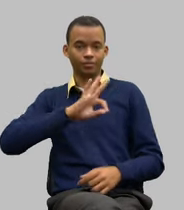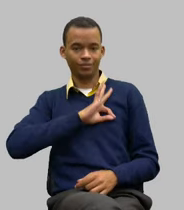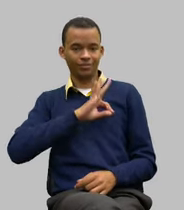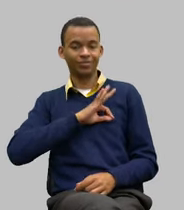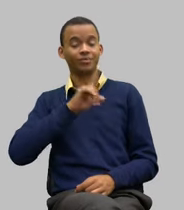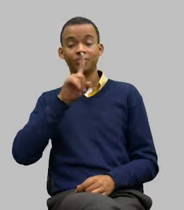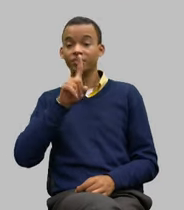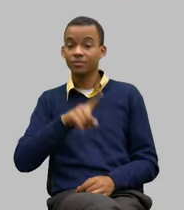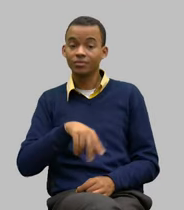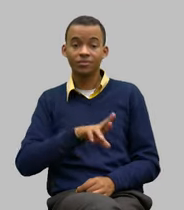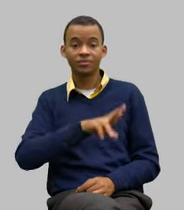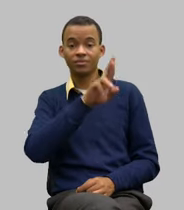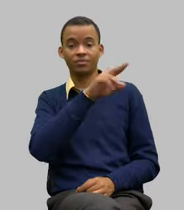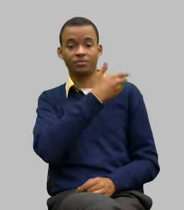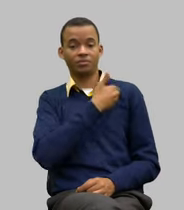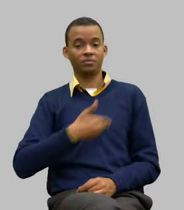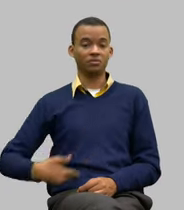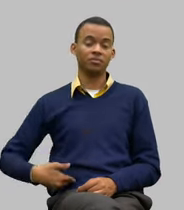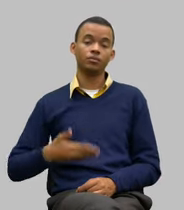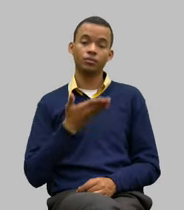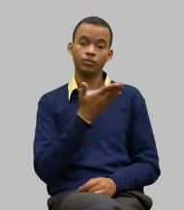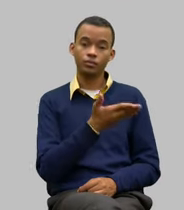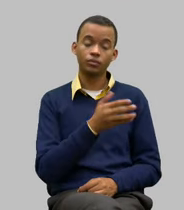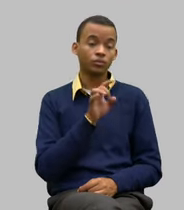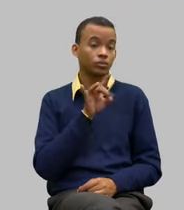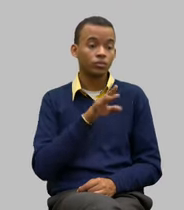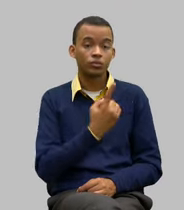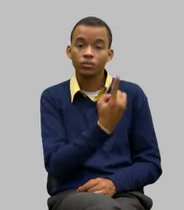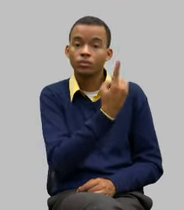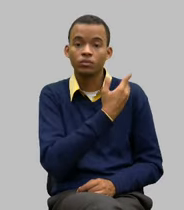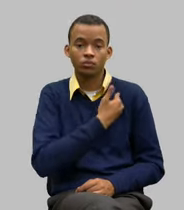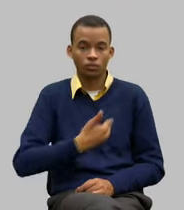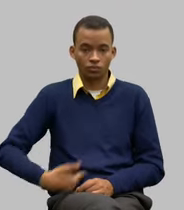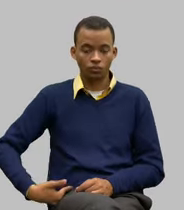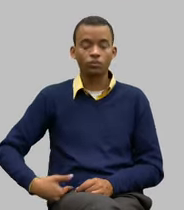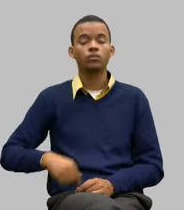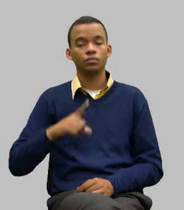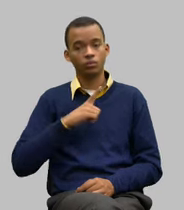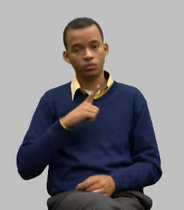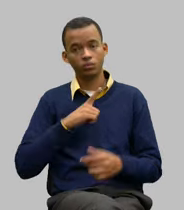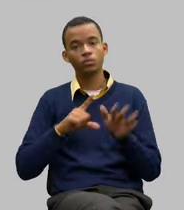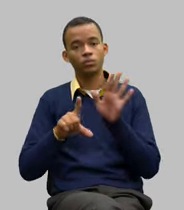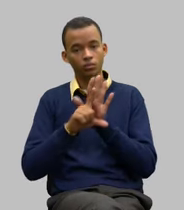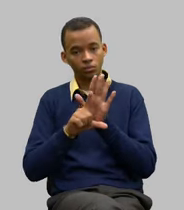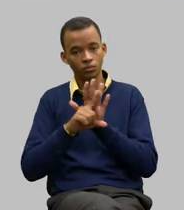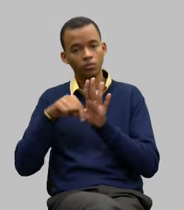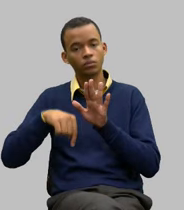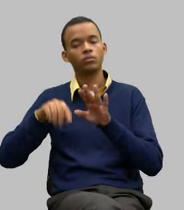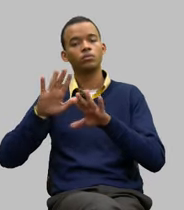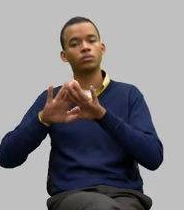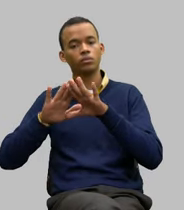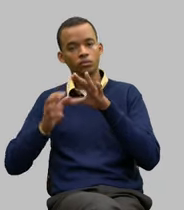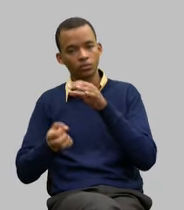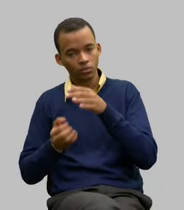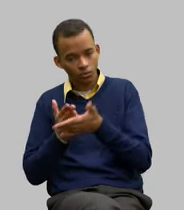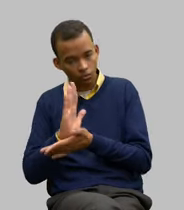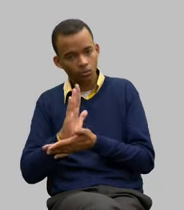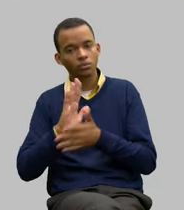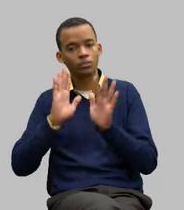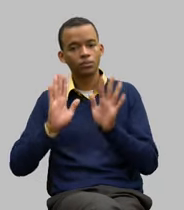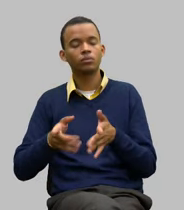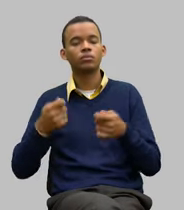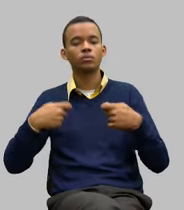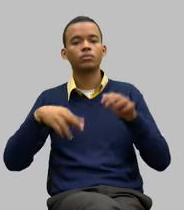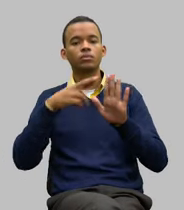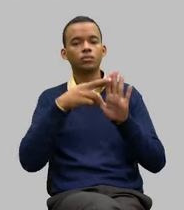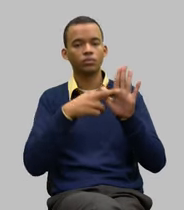de uso de força é de poder público e nós temos leis sim leis aprovadas por essa casa que rege eh